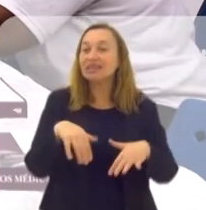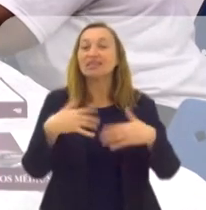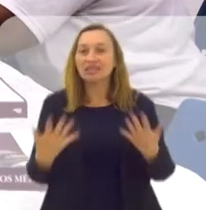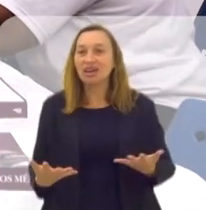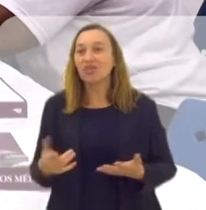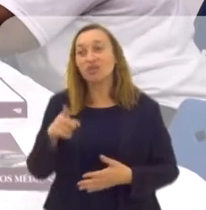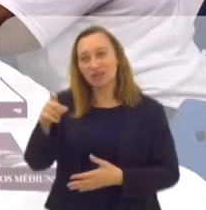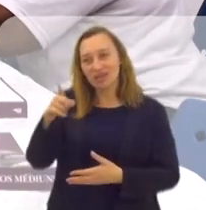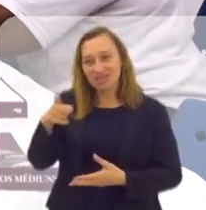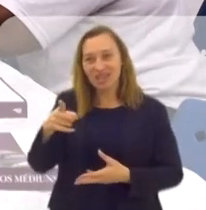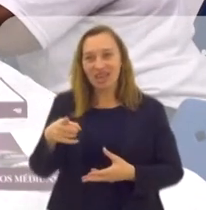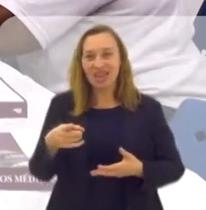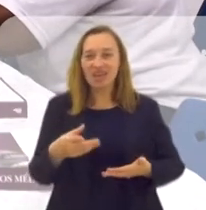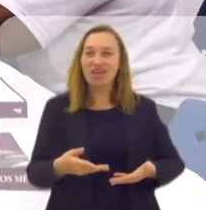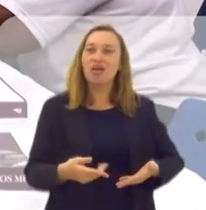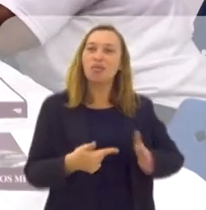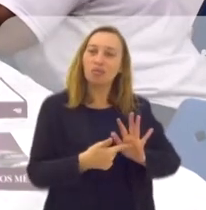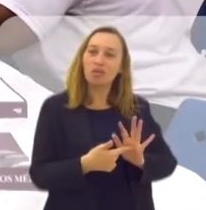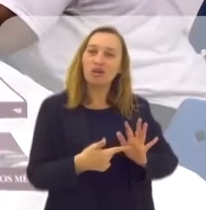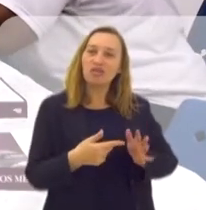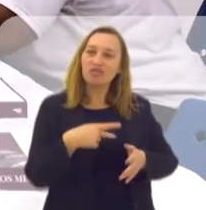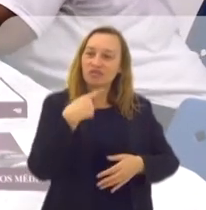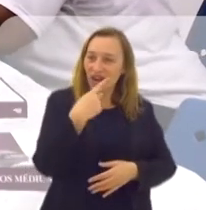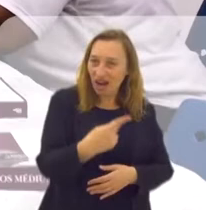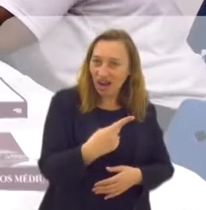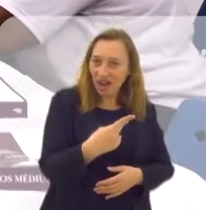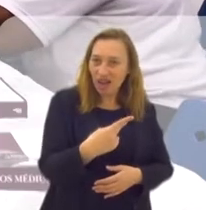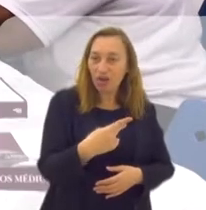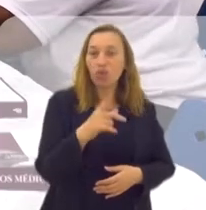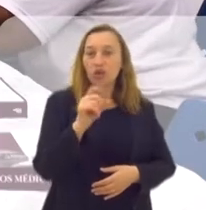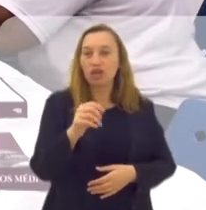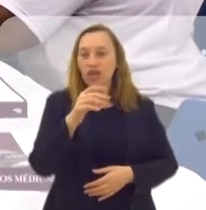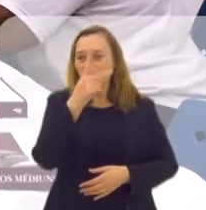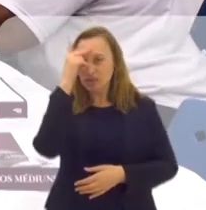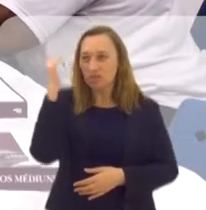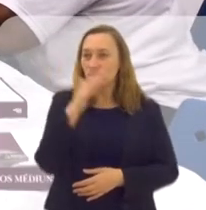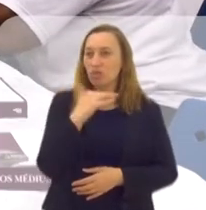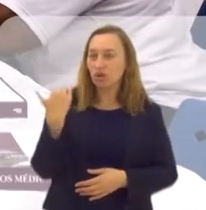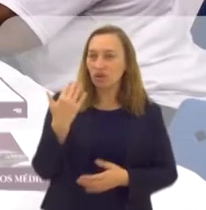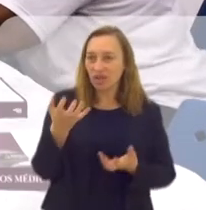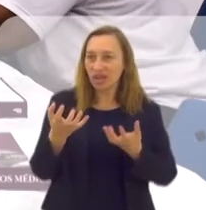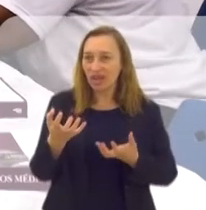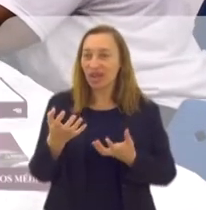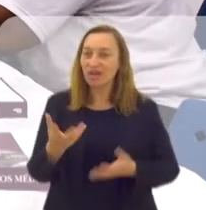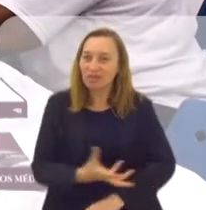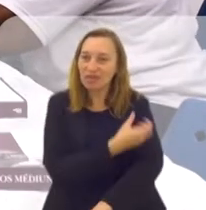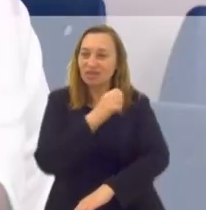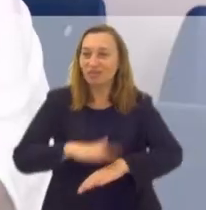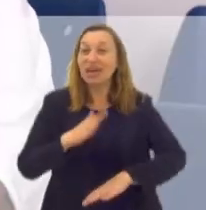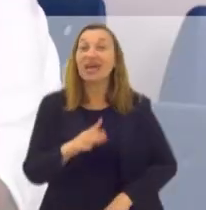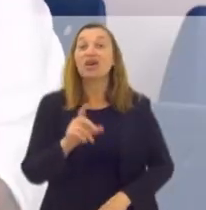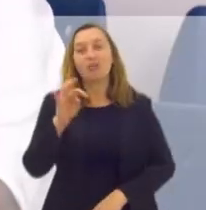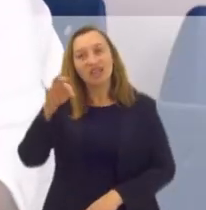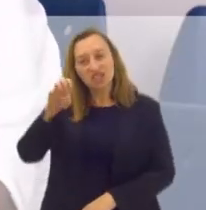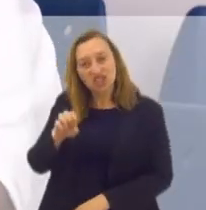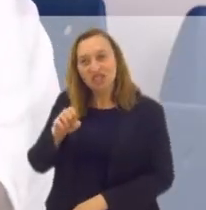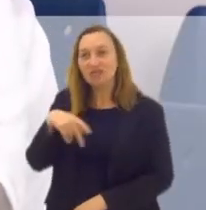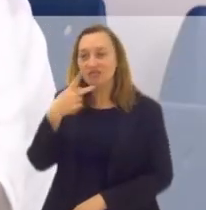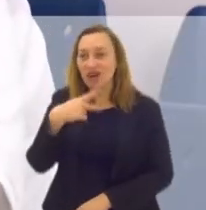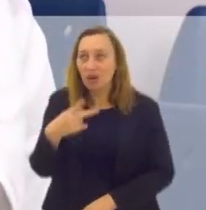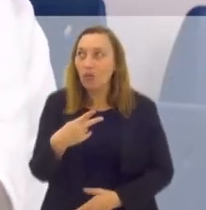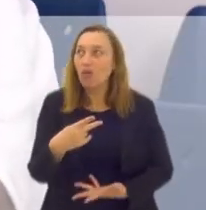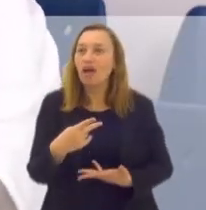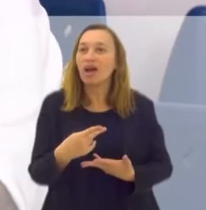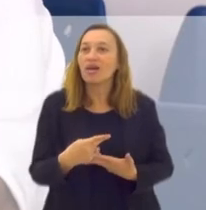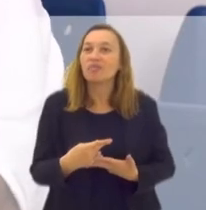né? Então, acho que você entregar essa mensagem é um pouco mais emocionante, né? Mas como o Alexandre